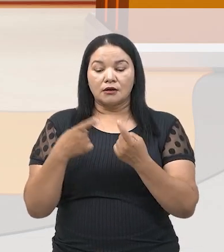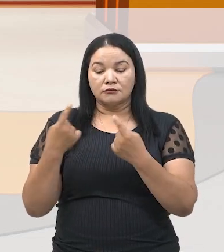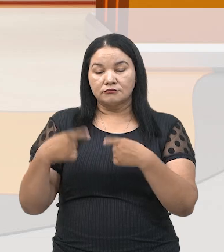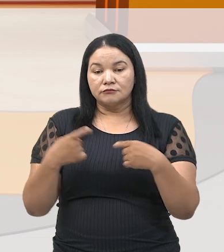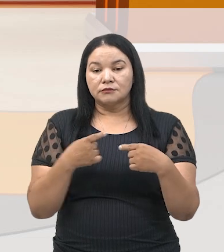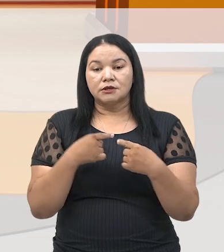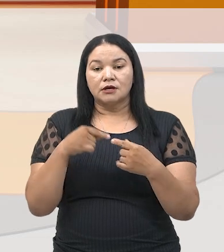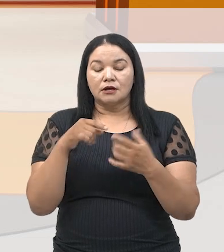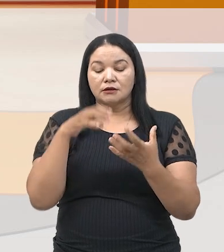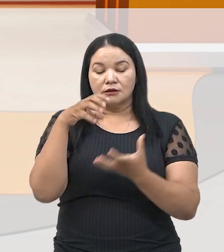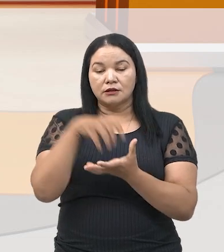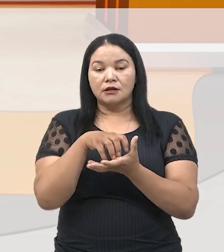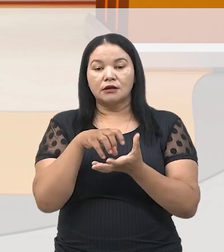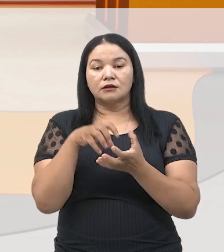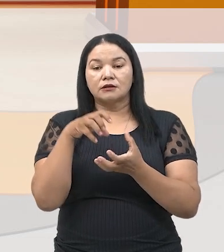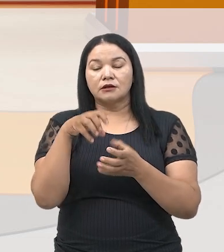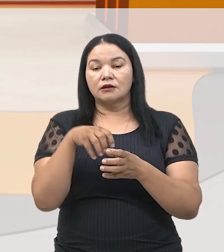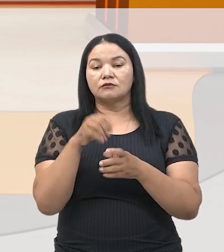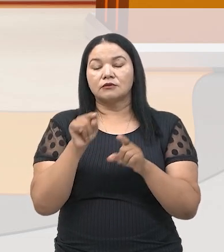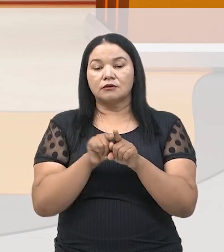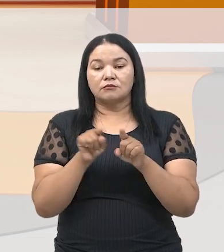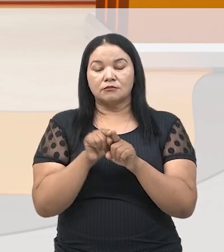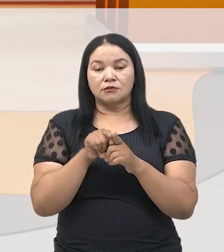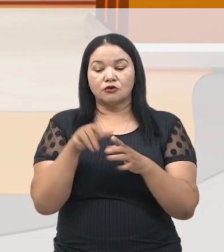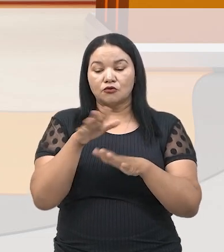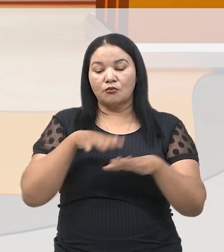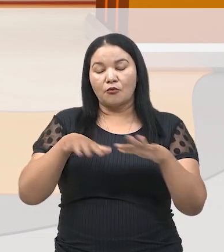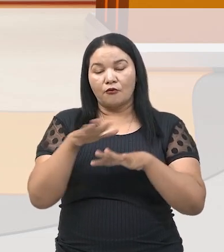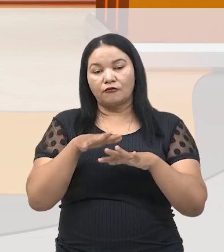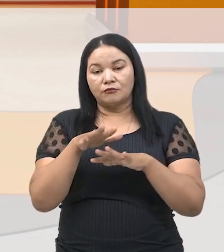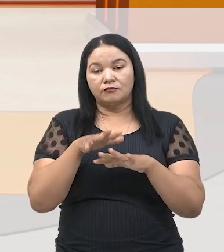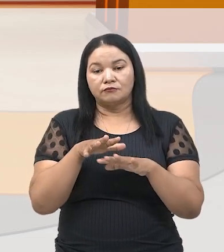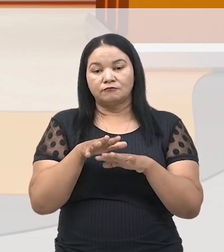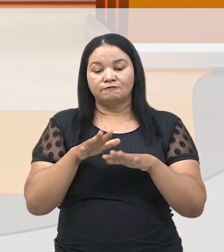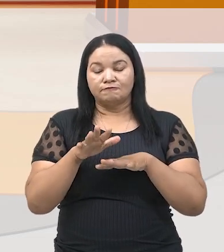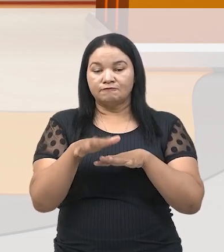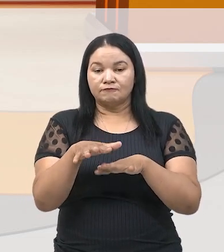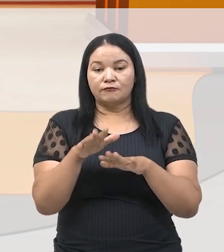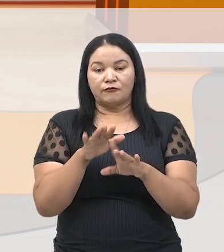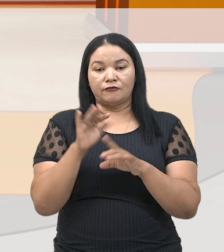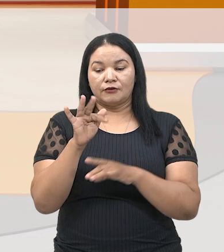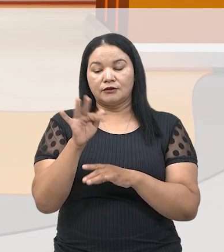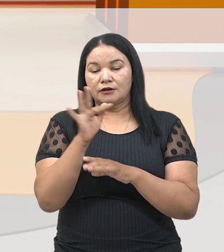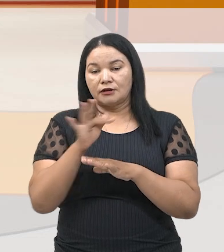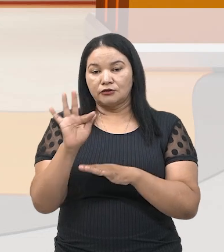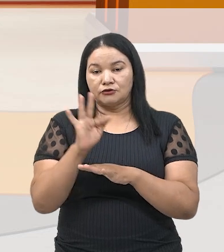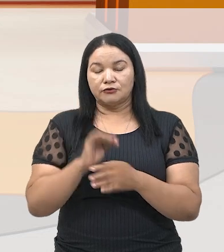deste movimento da Revolução Federalista. Continuando,